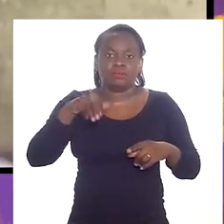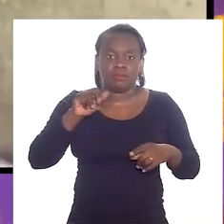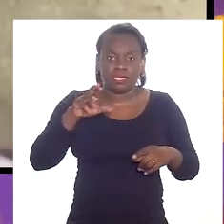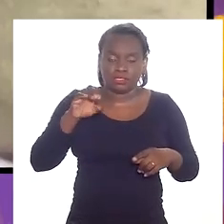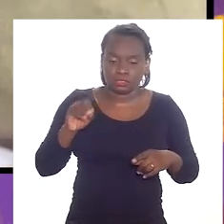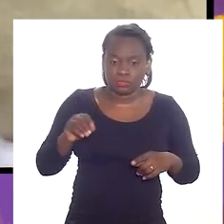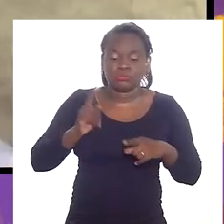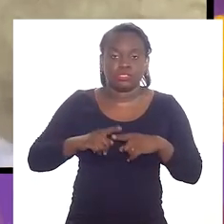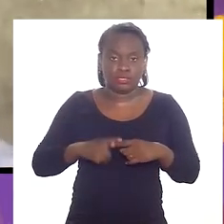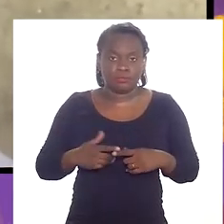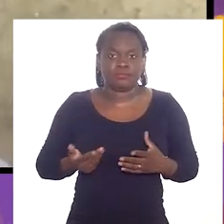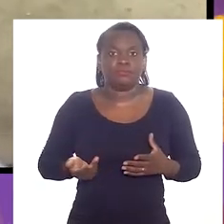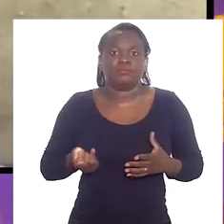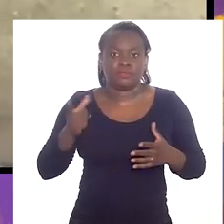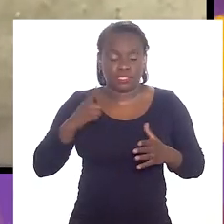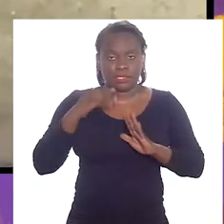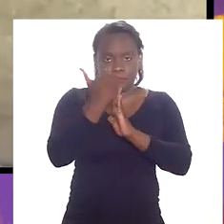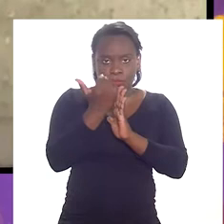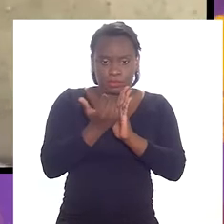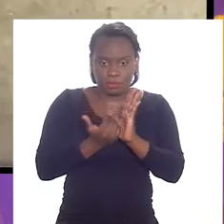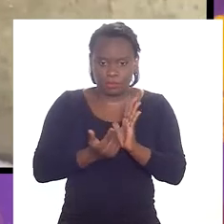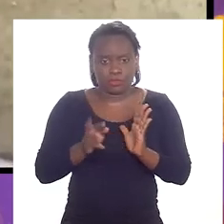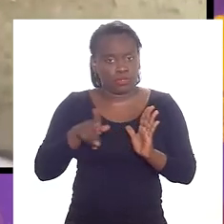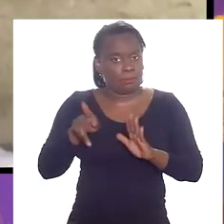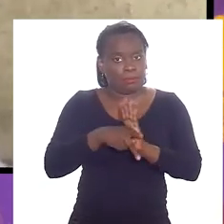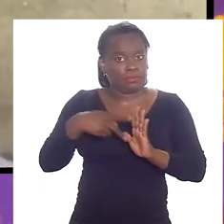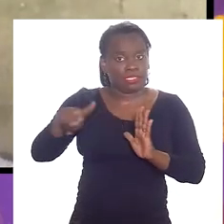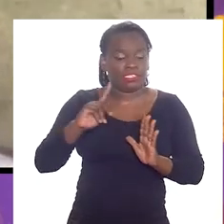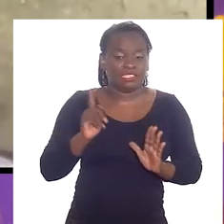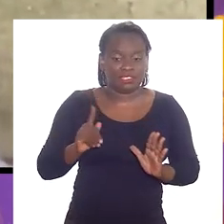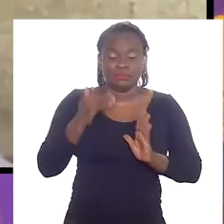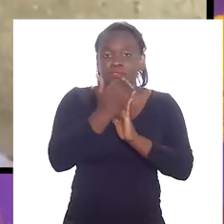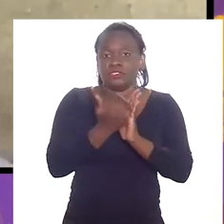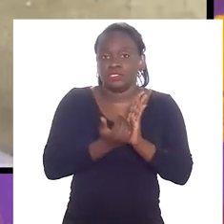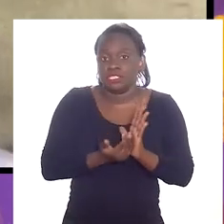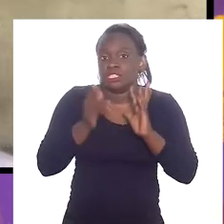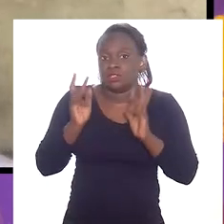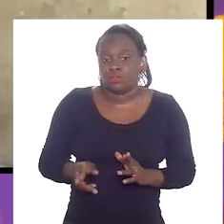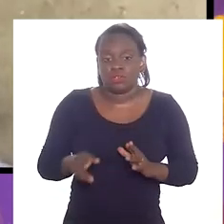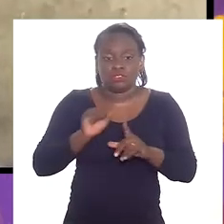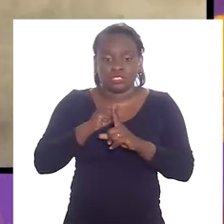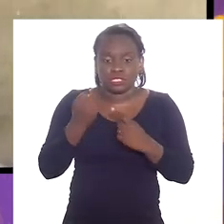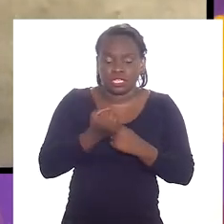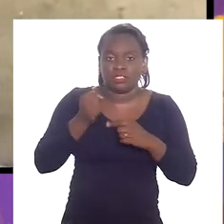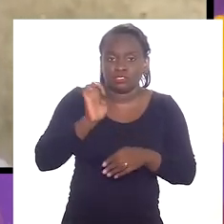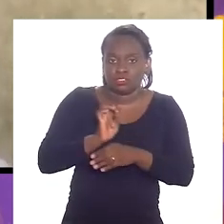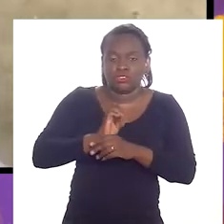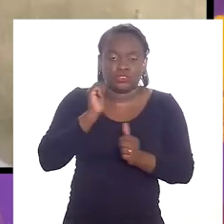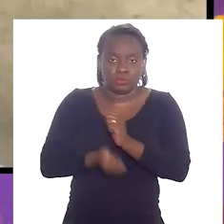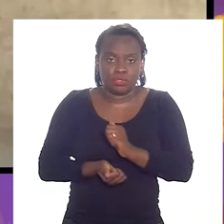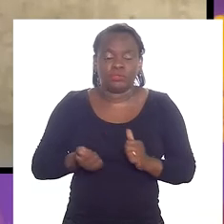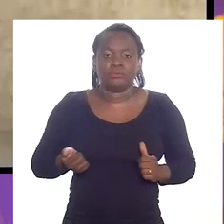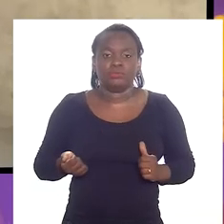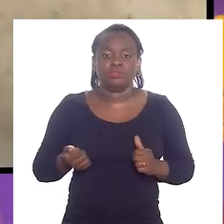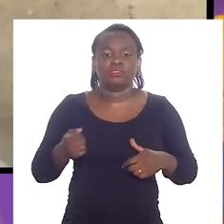evidentemente, que, havendo algum problema de contaminação, ele poderia vir a ser chamado, que não foi, pelo conselho para se